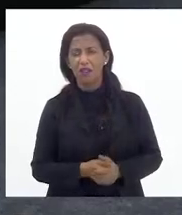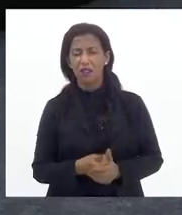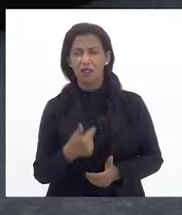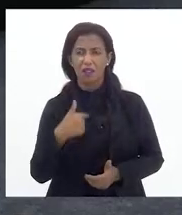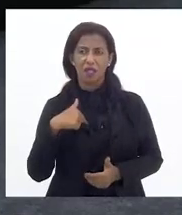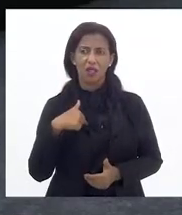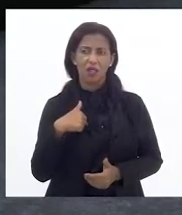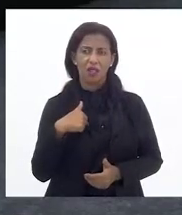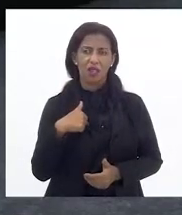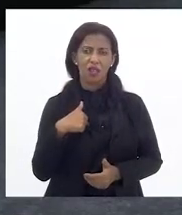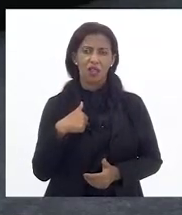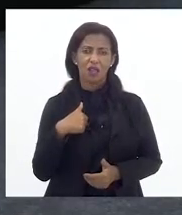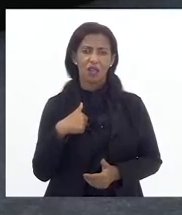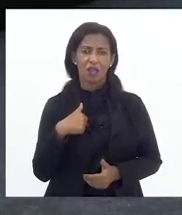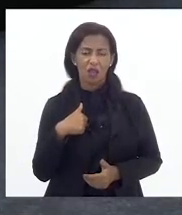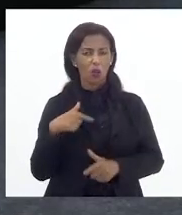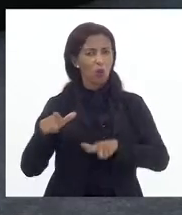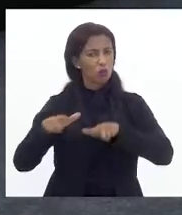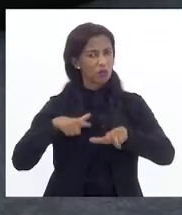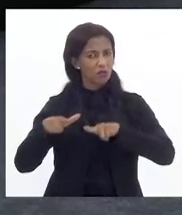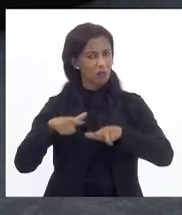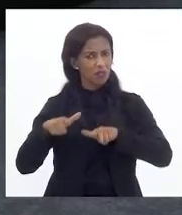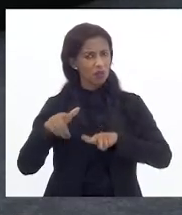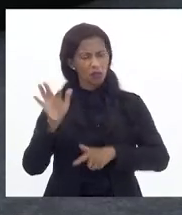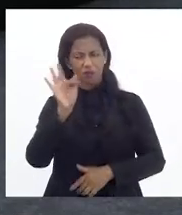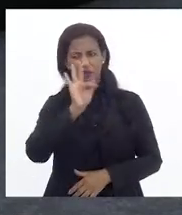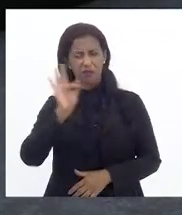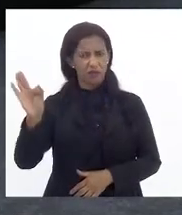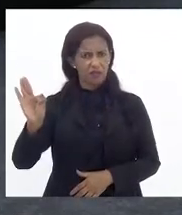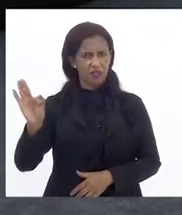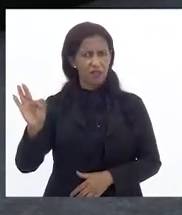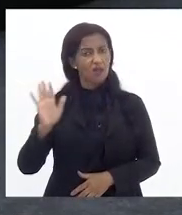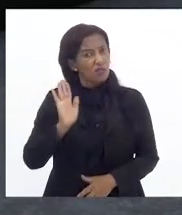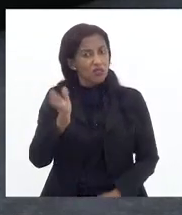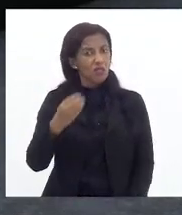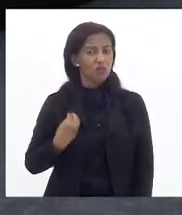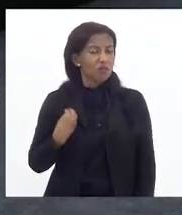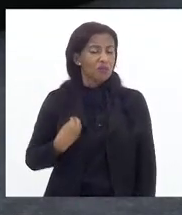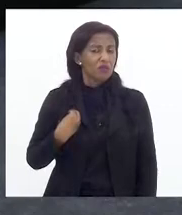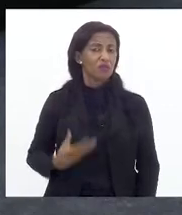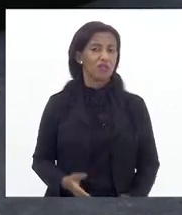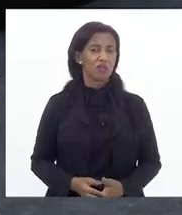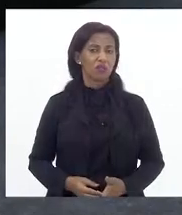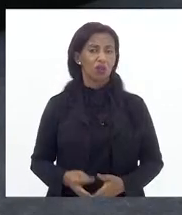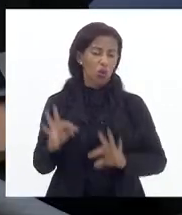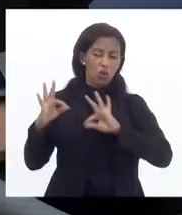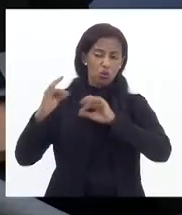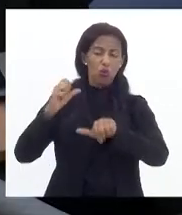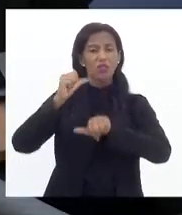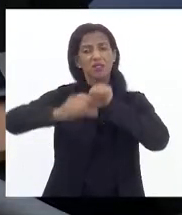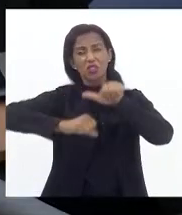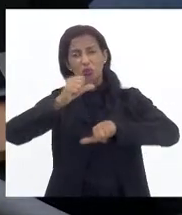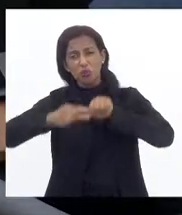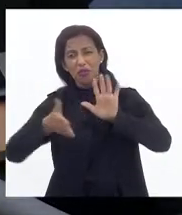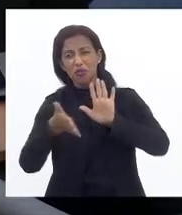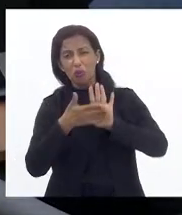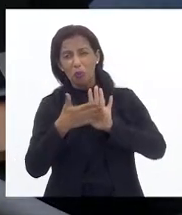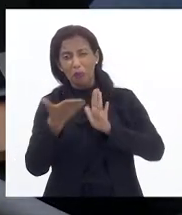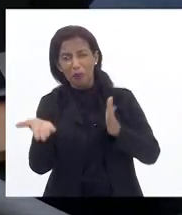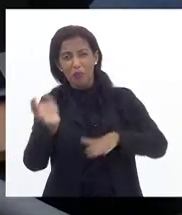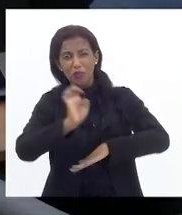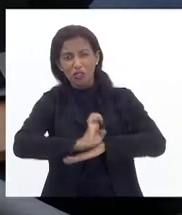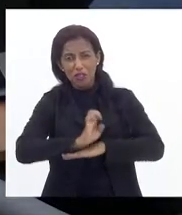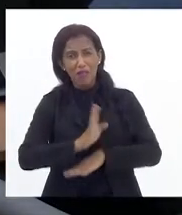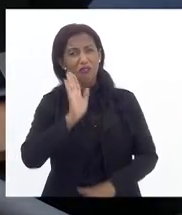quando eu como servidor Federal já estou vivendo porque todas as mudanças que vocês estão procurando para o